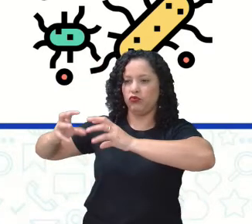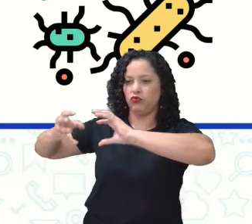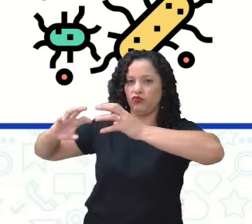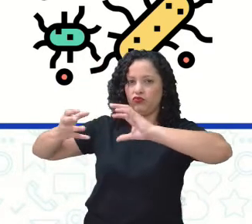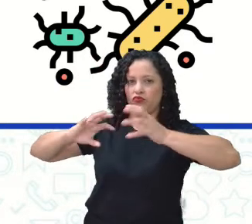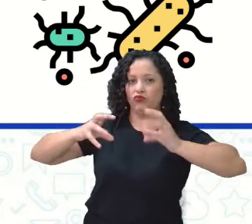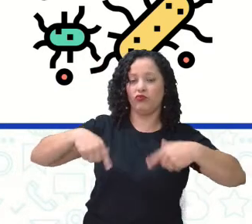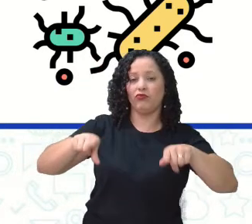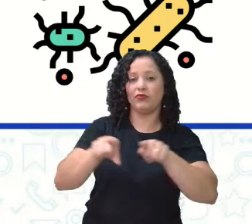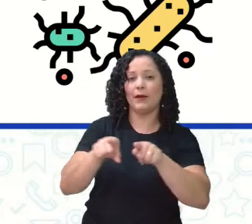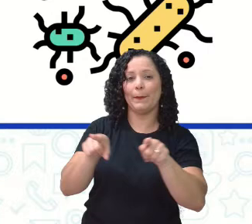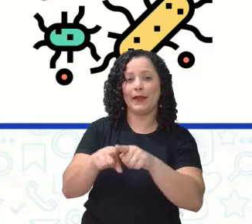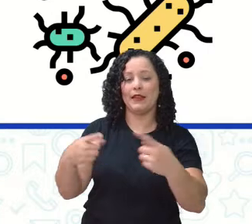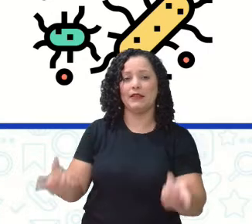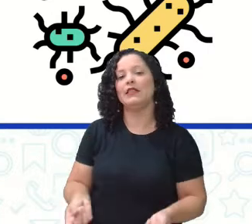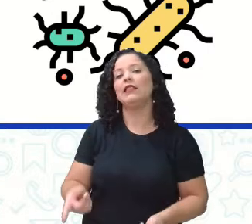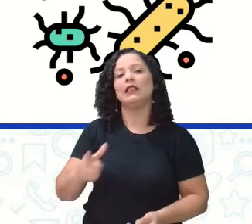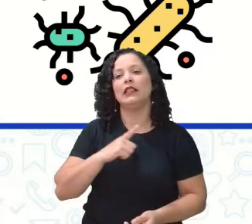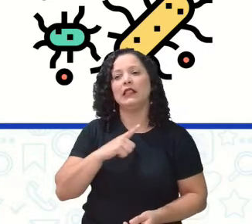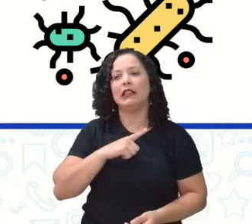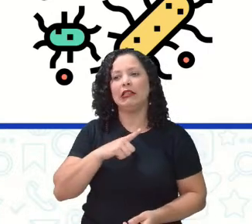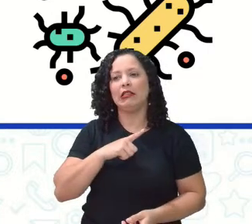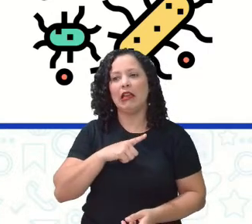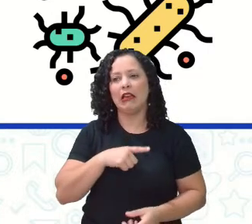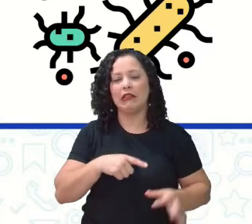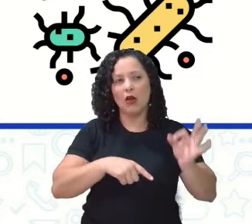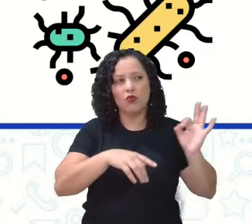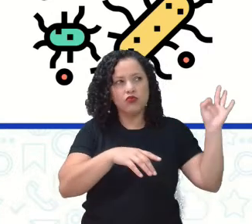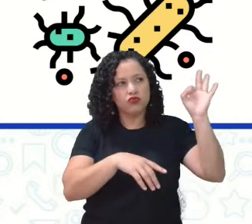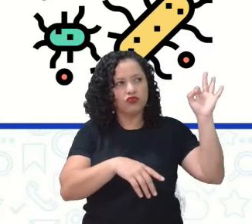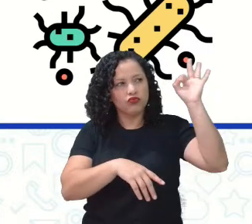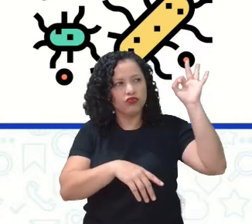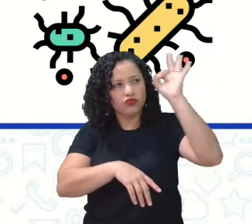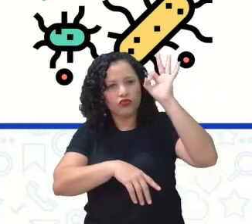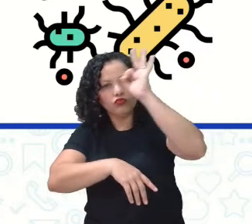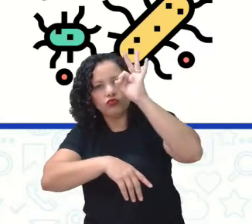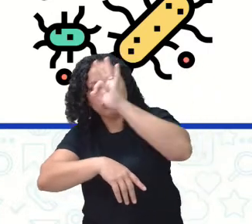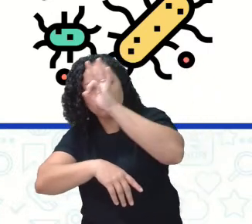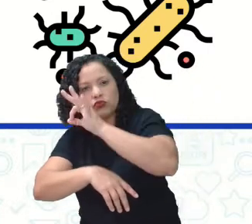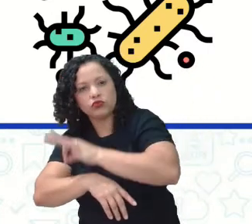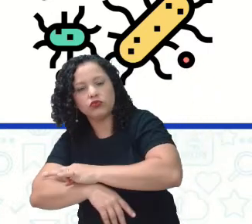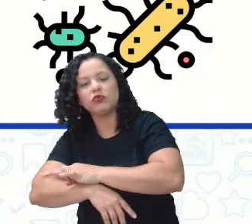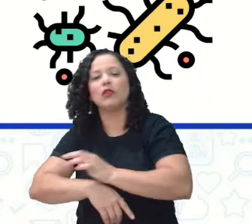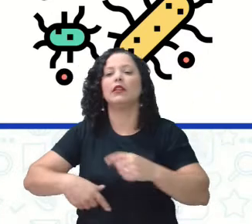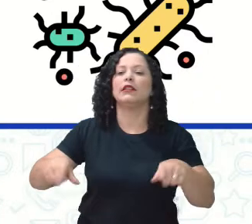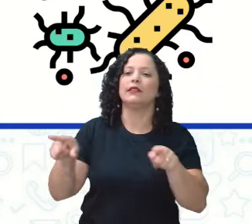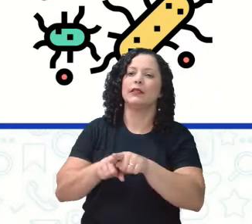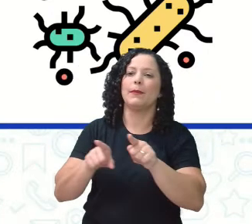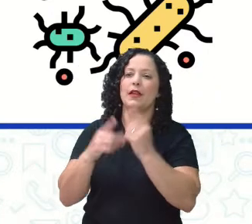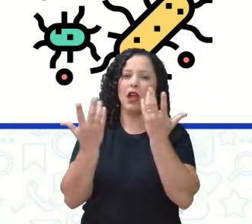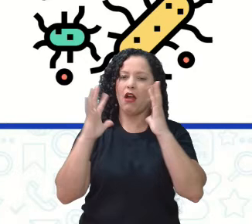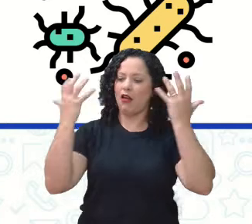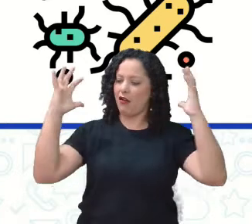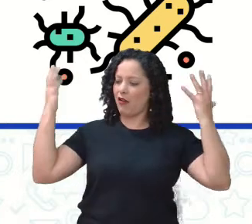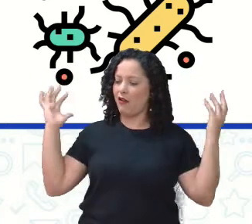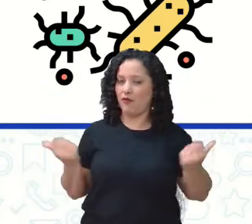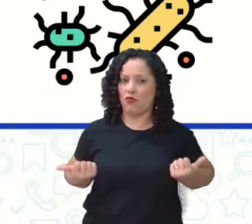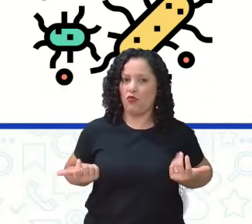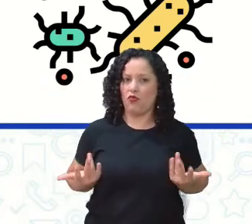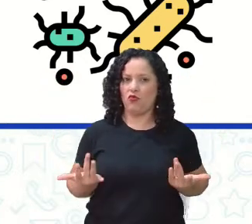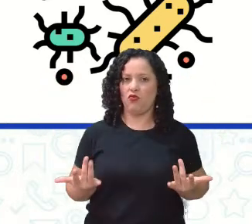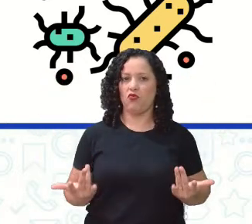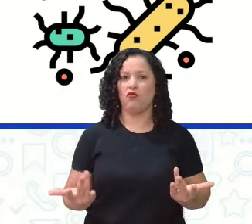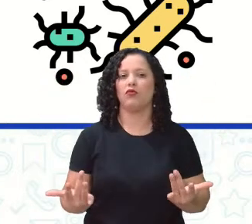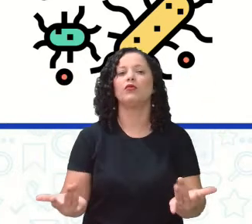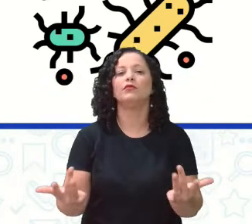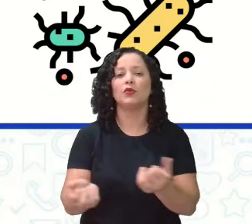vivos, geralmente pequenos insetos ou micro-organismos, esses aí o quê? Considerados como menos